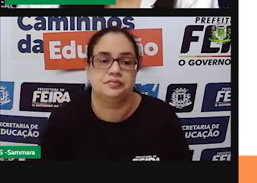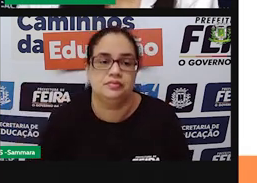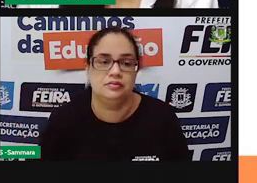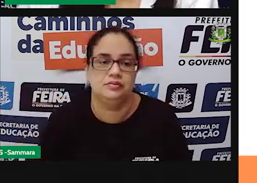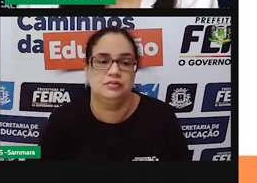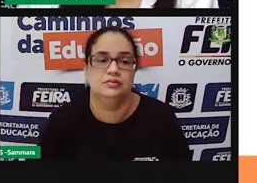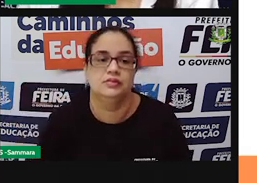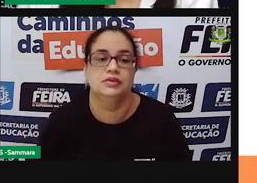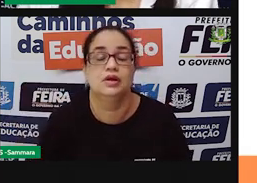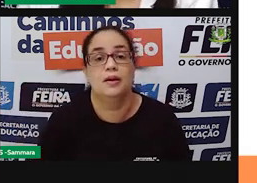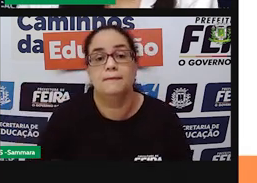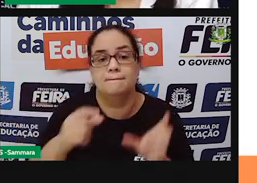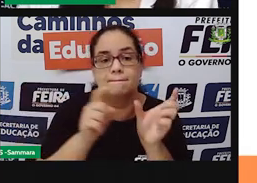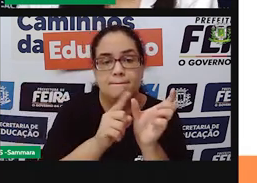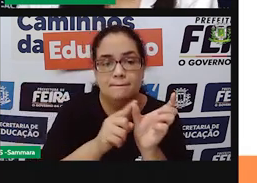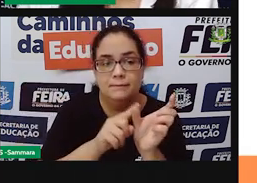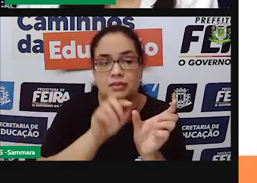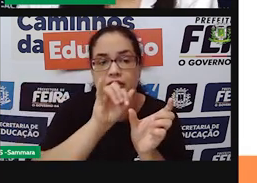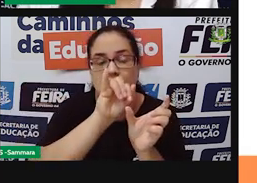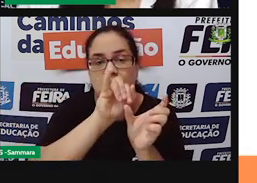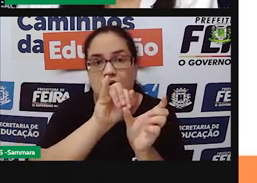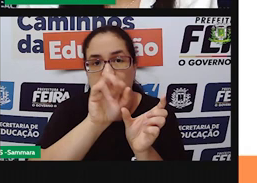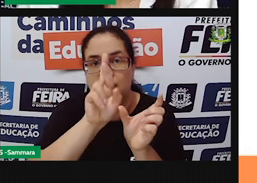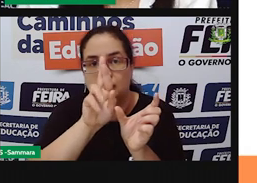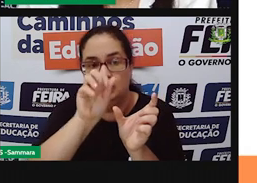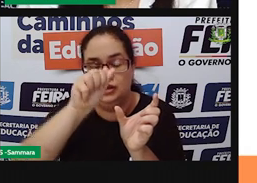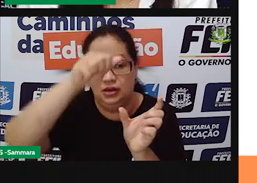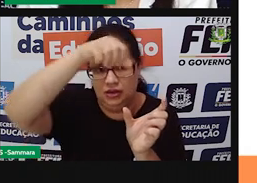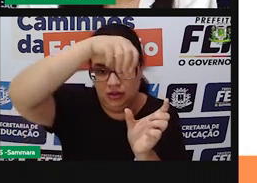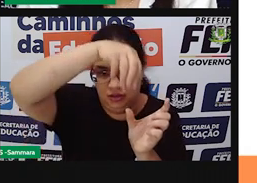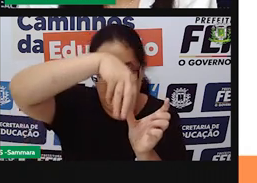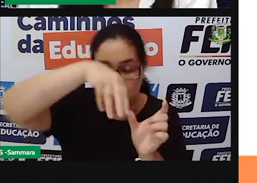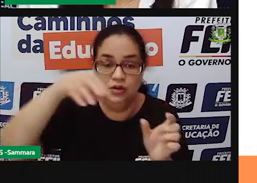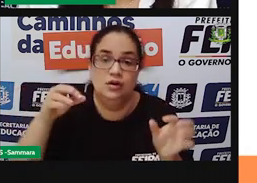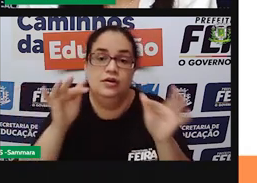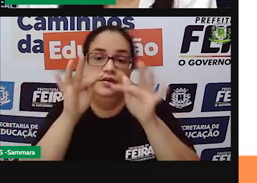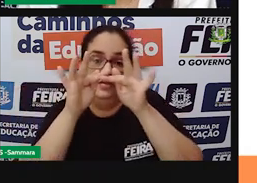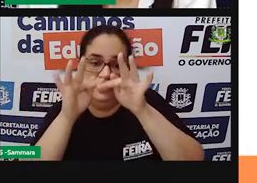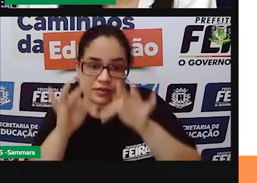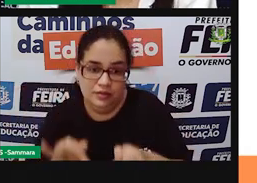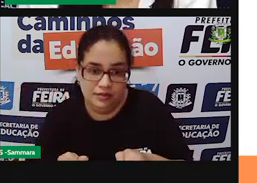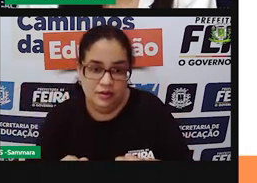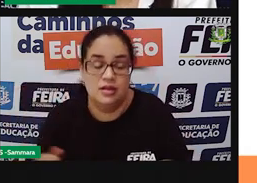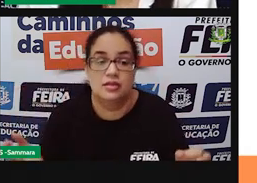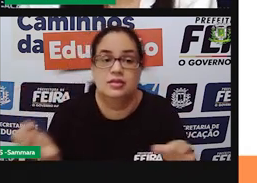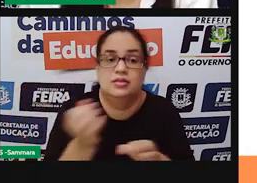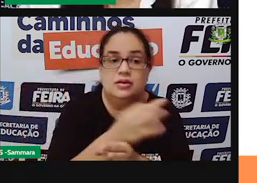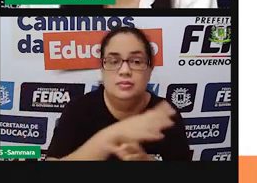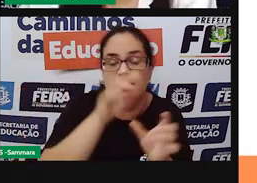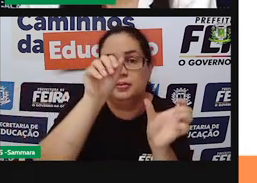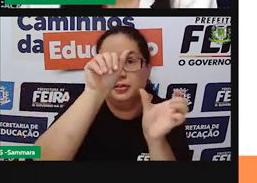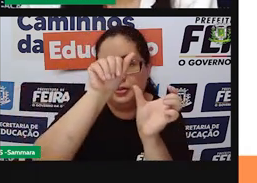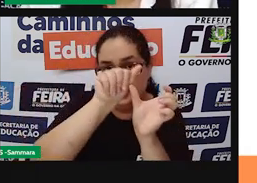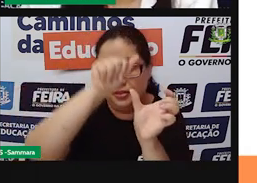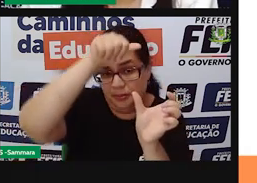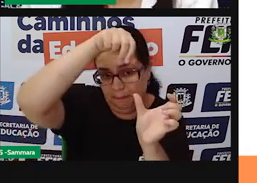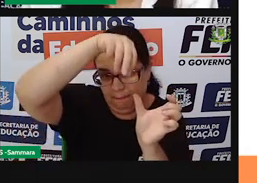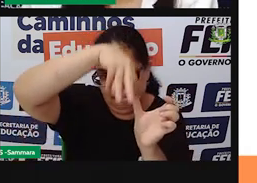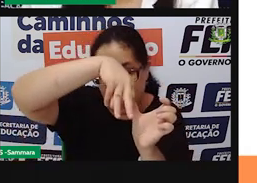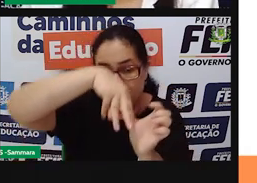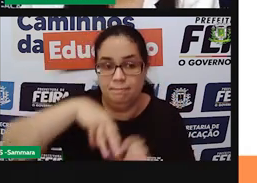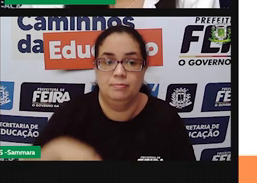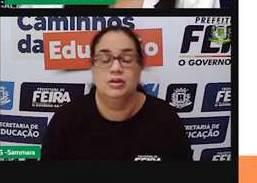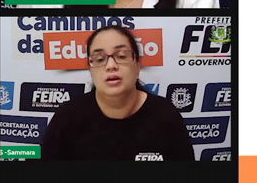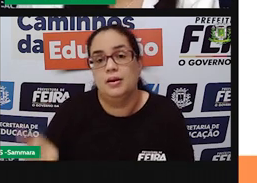o pedacinho da palavra aqui, ó, irão. Esse final, irão. Terminando aí em AM, indicando também o